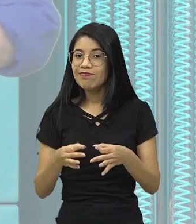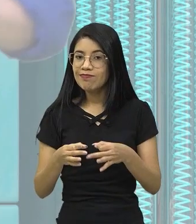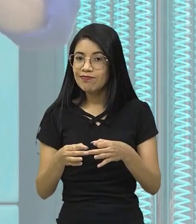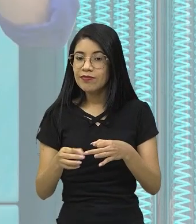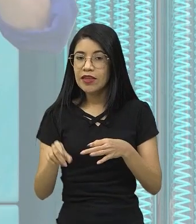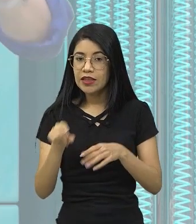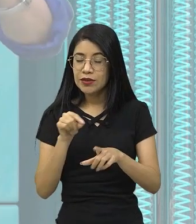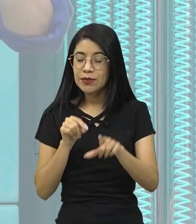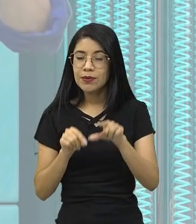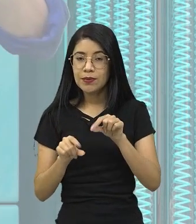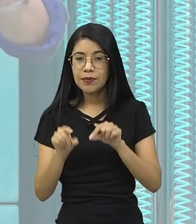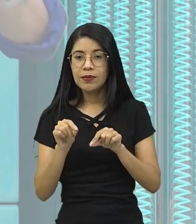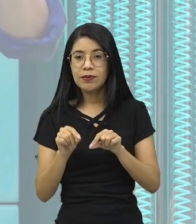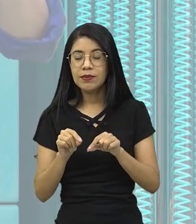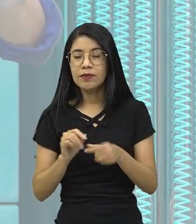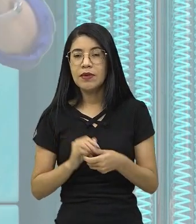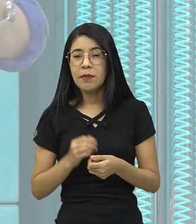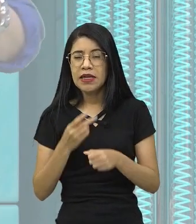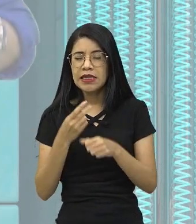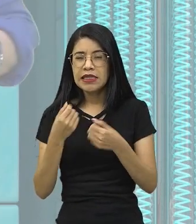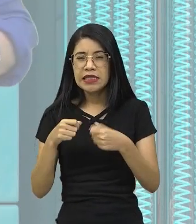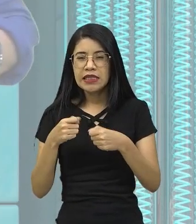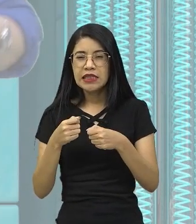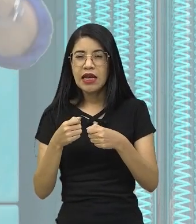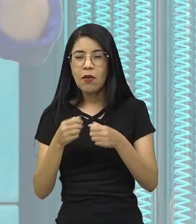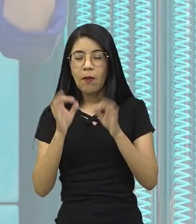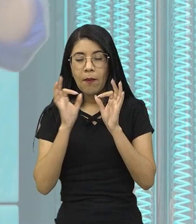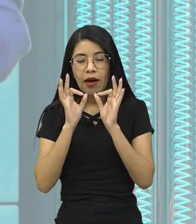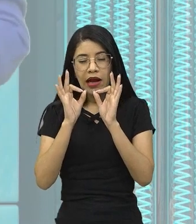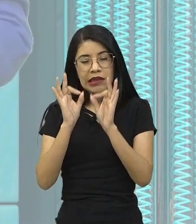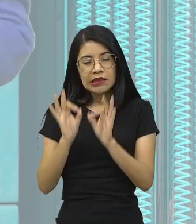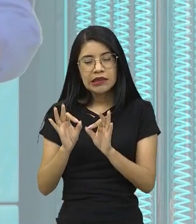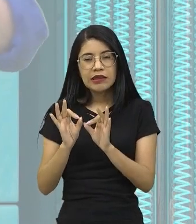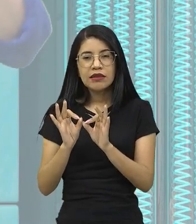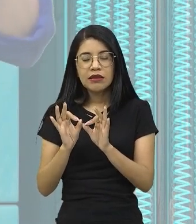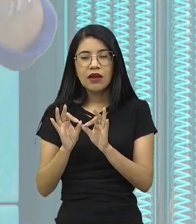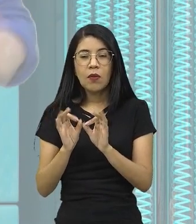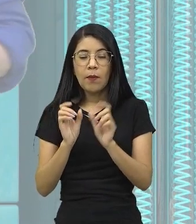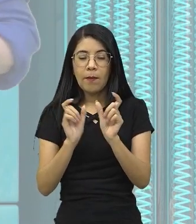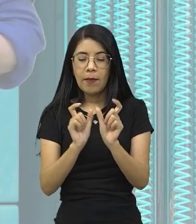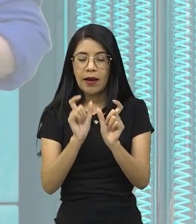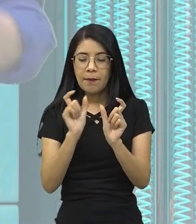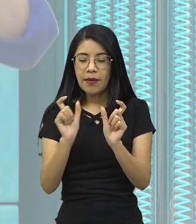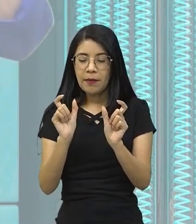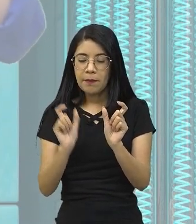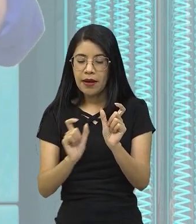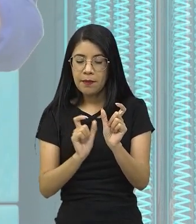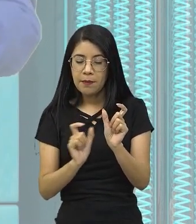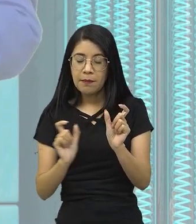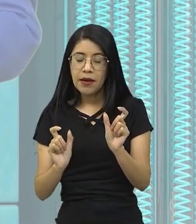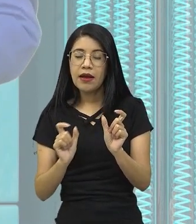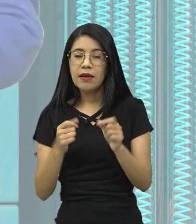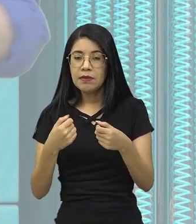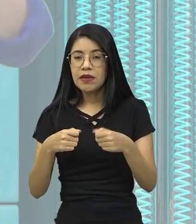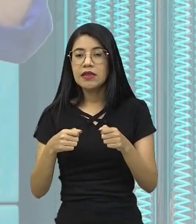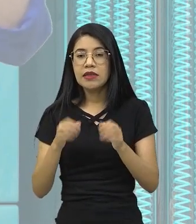escolha é minuciosa, a escolha de cada palavra, de cada vocábulo de um mini conto, ou de um microconto, ou ainda